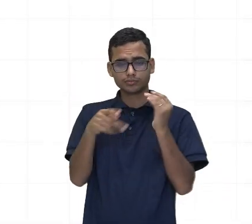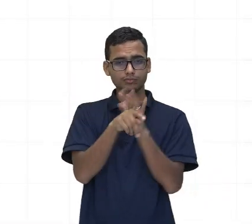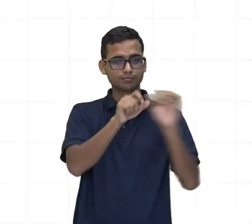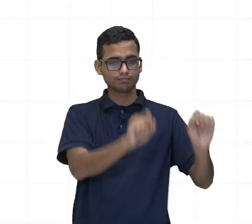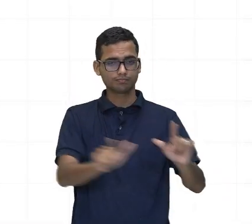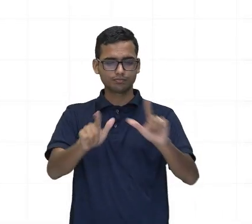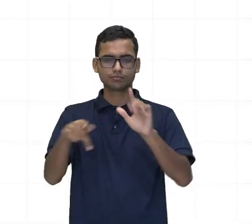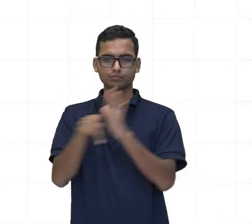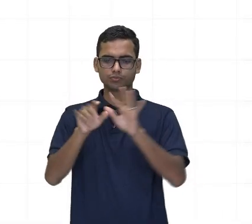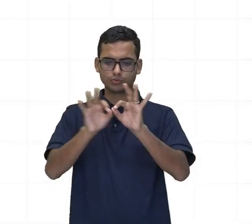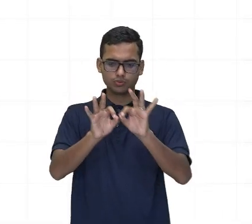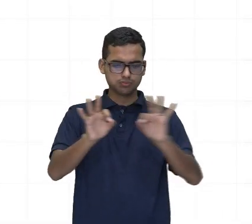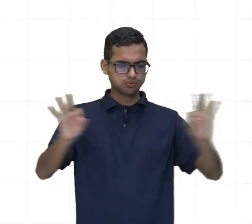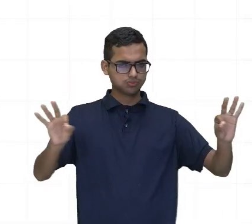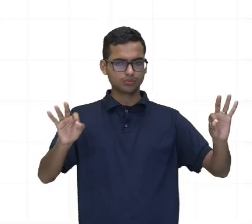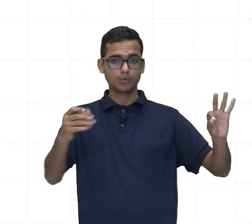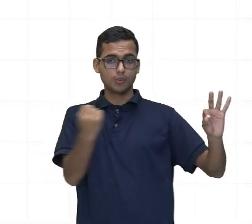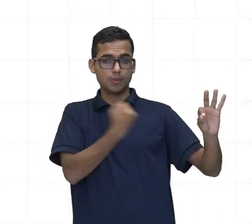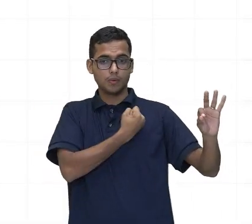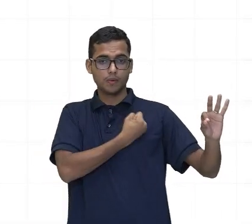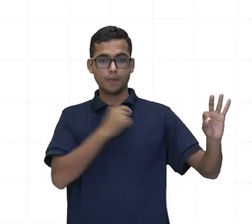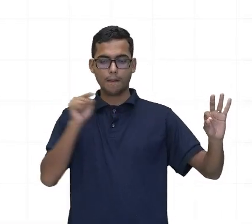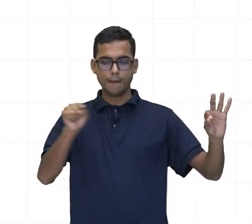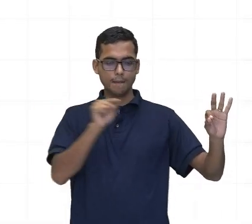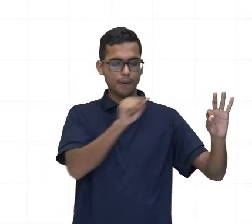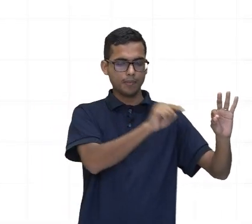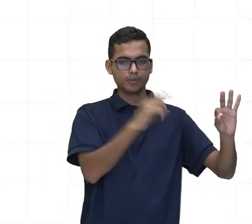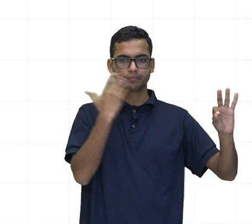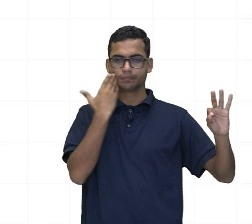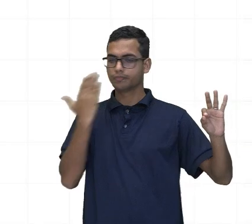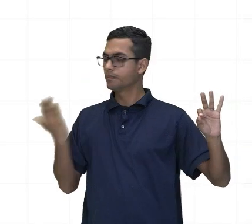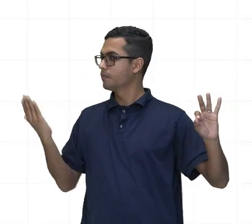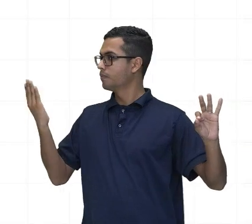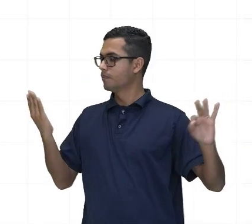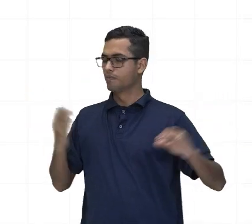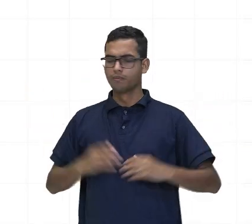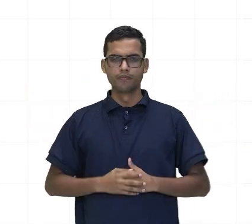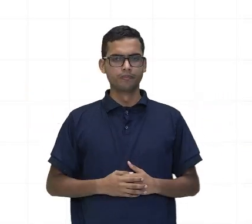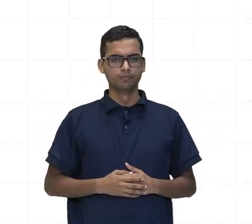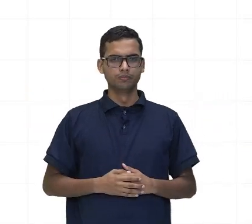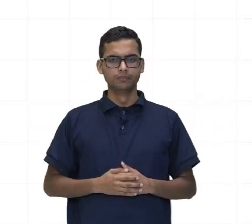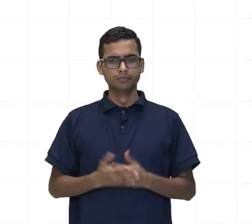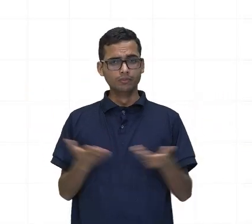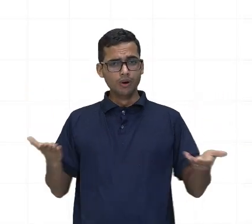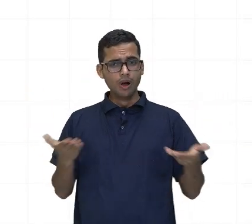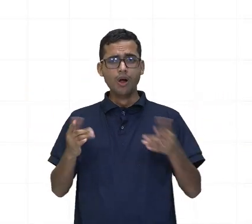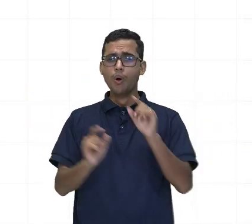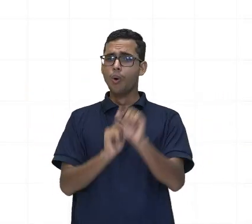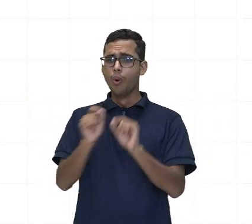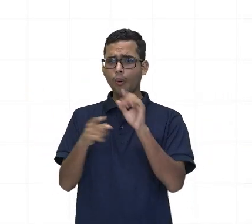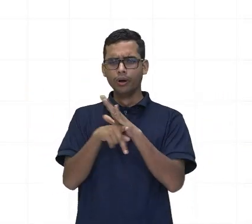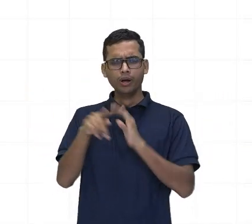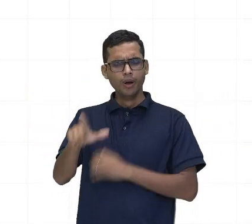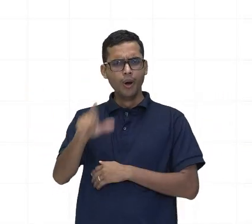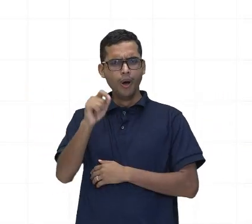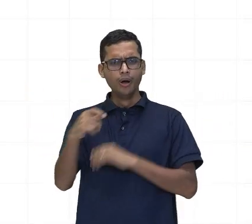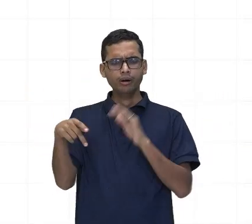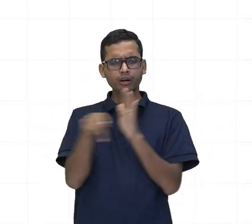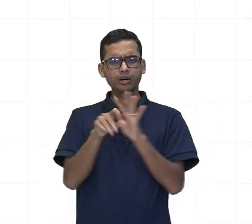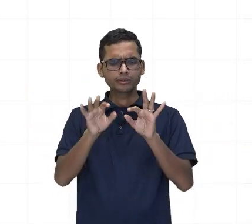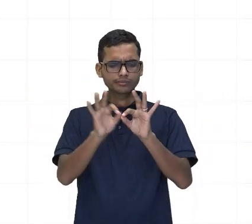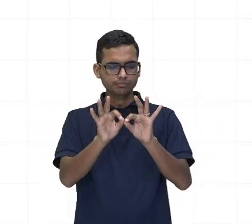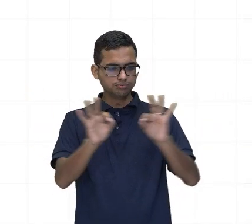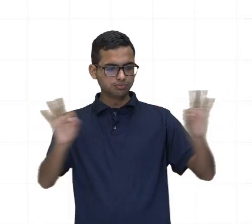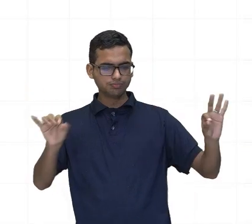reta numérica. Colocamos aqui a nossa reta numérica e agora vamos marcar os pontos dessa reta. A gente